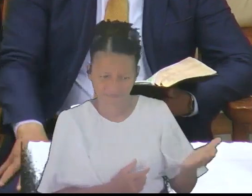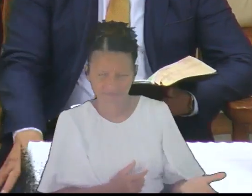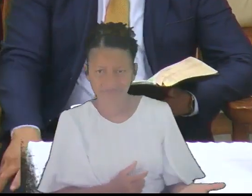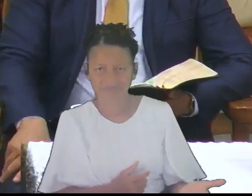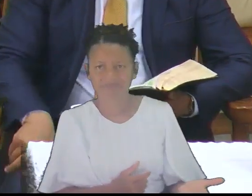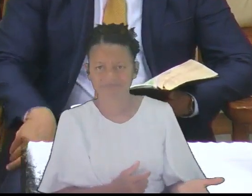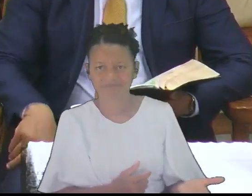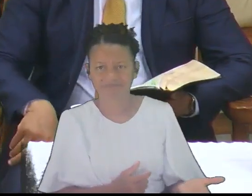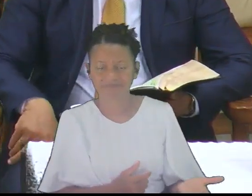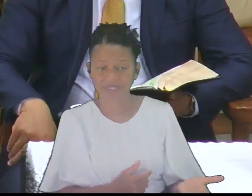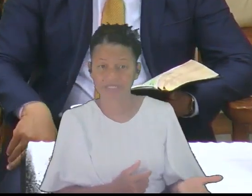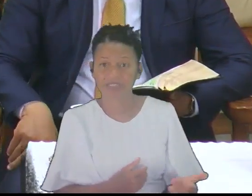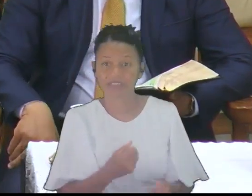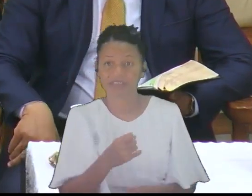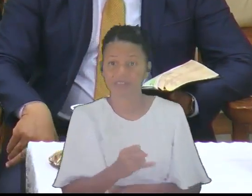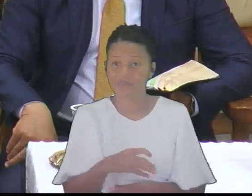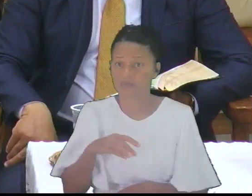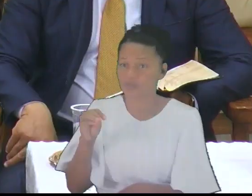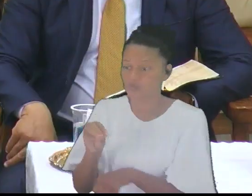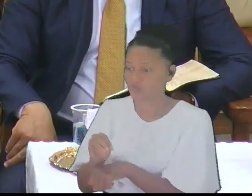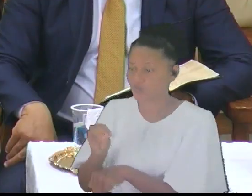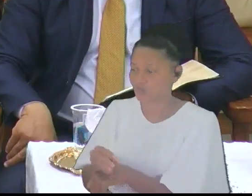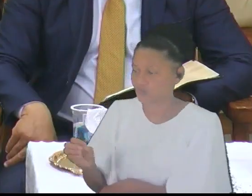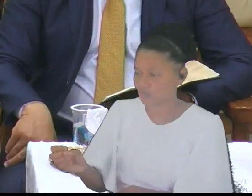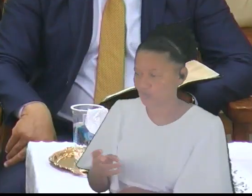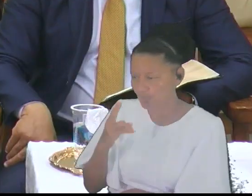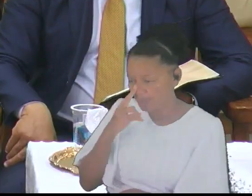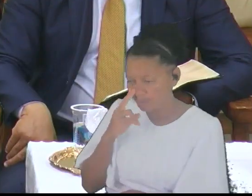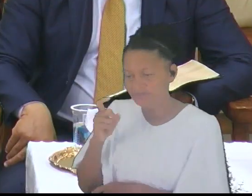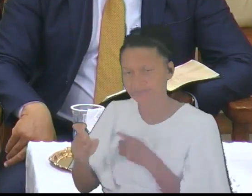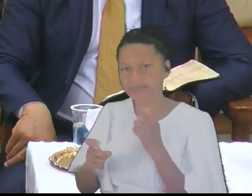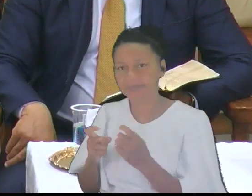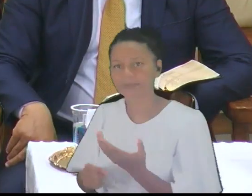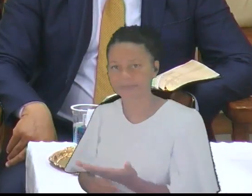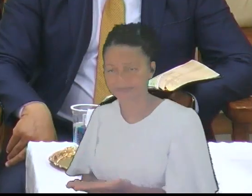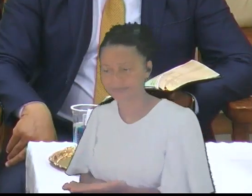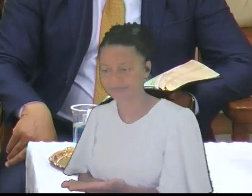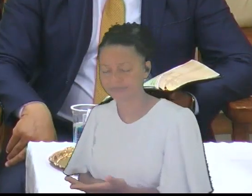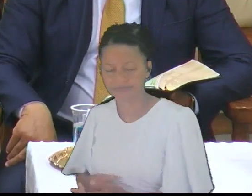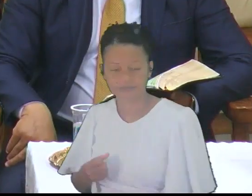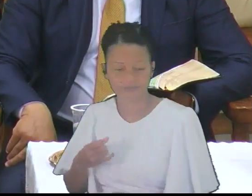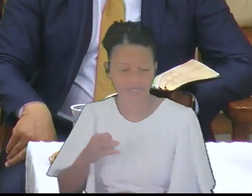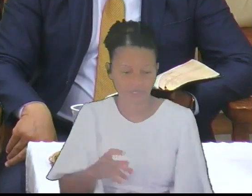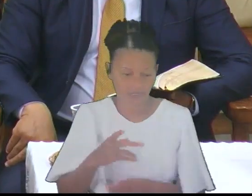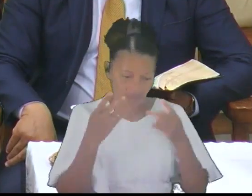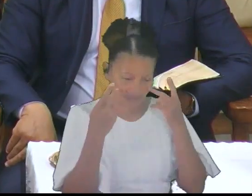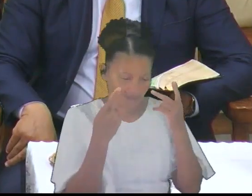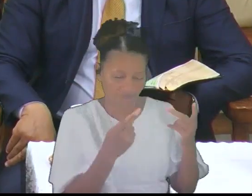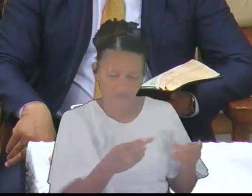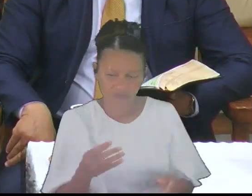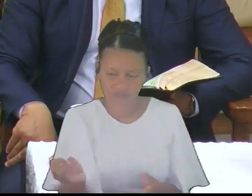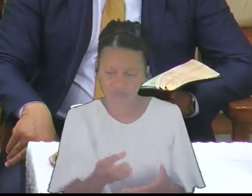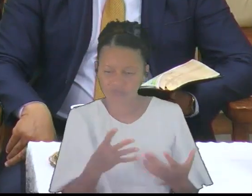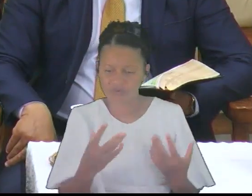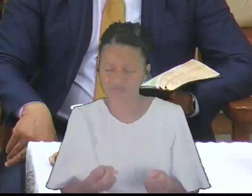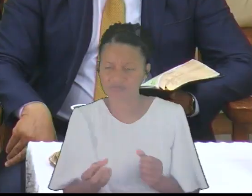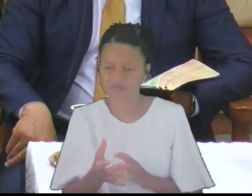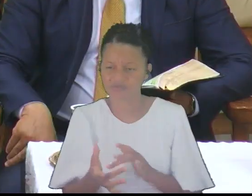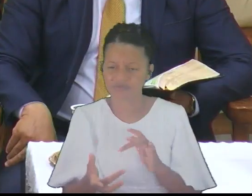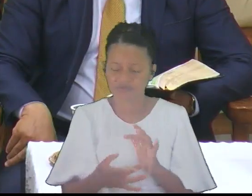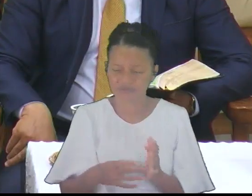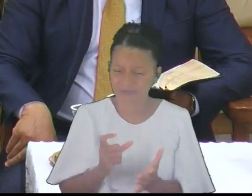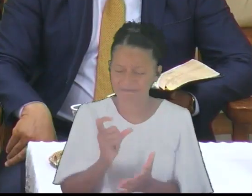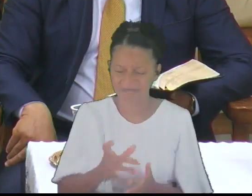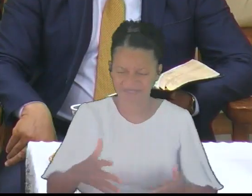importando? Se você cuida de um novo crente, você está se importando? Se você visita um novo convertido e dá-lhe uma palavra de